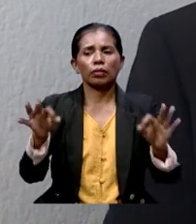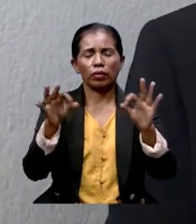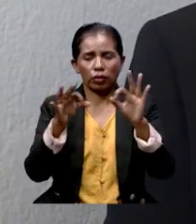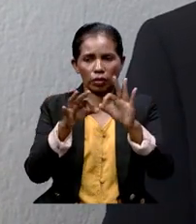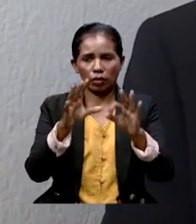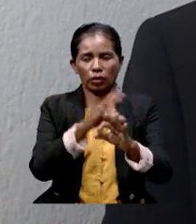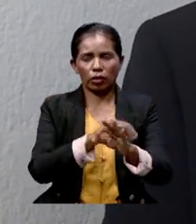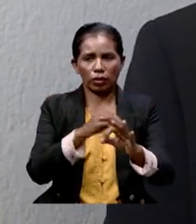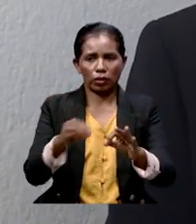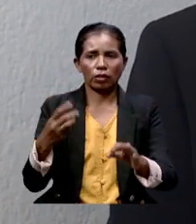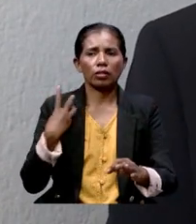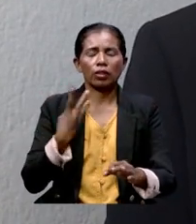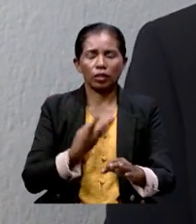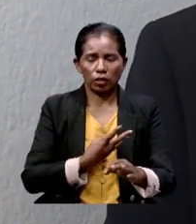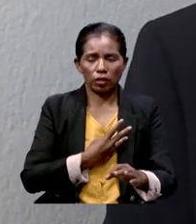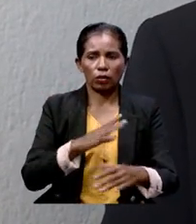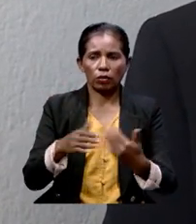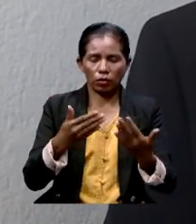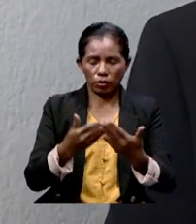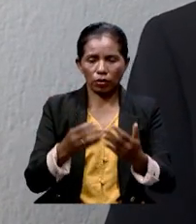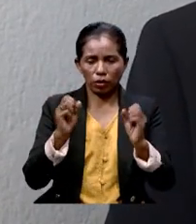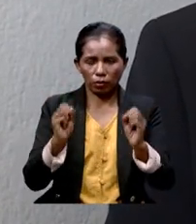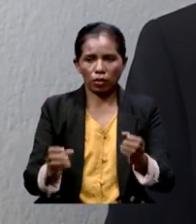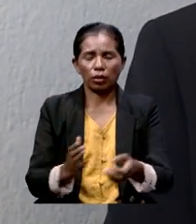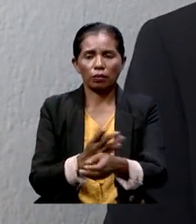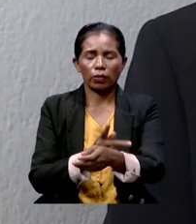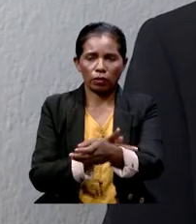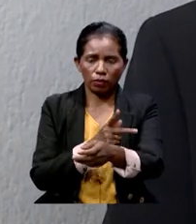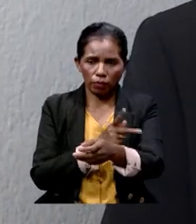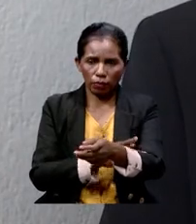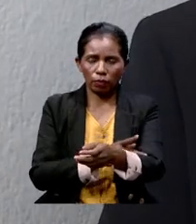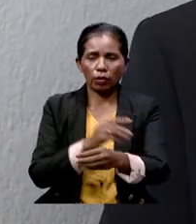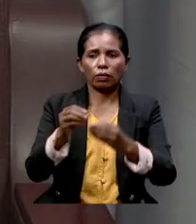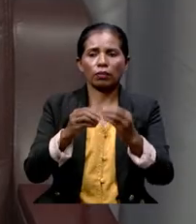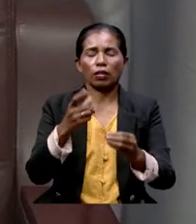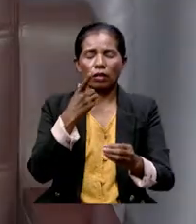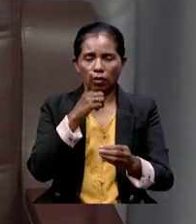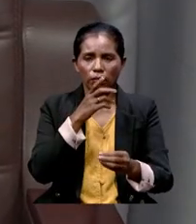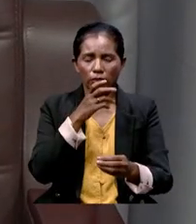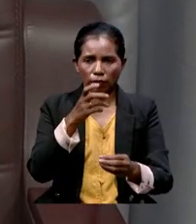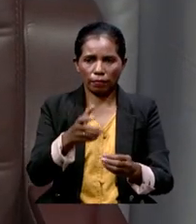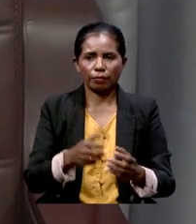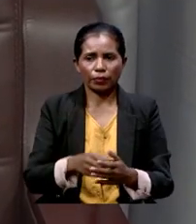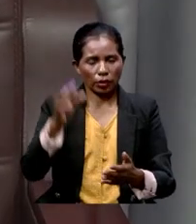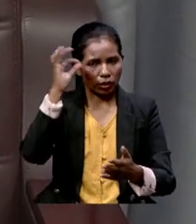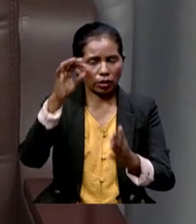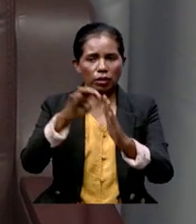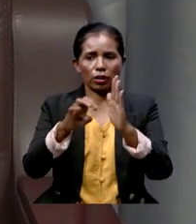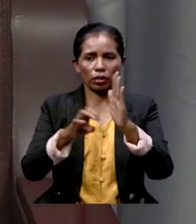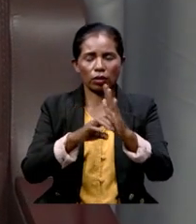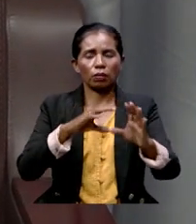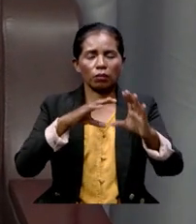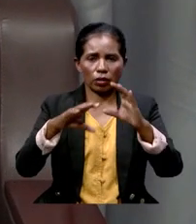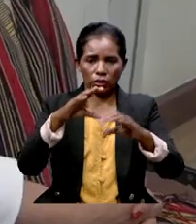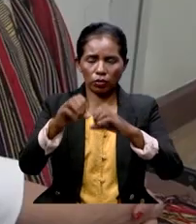esse investimento. E nós vamos disponibilizar os recursos necessários para isso. Além de Ney, secretário de Estado de Comunicação